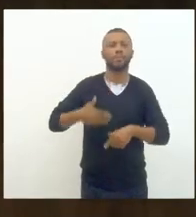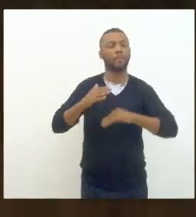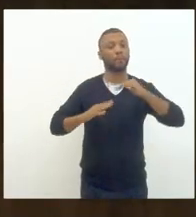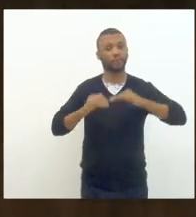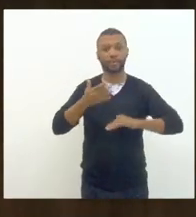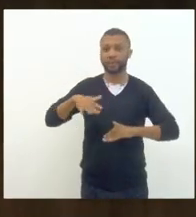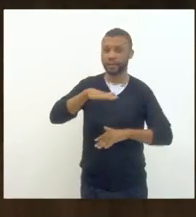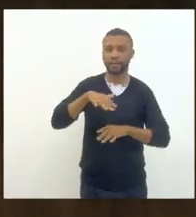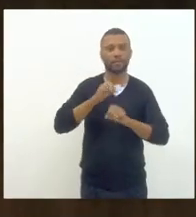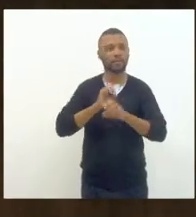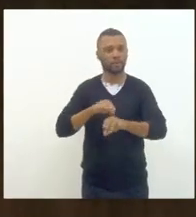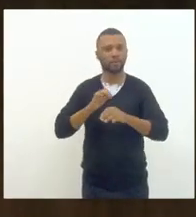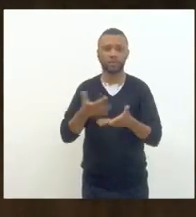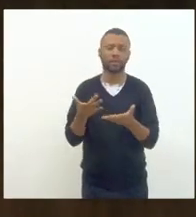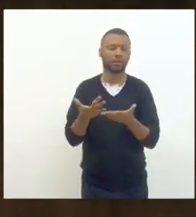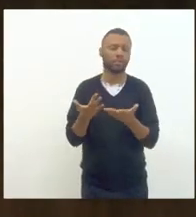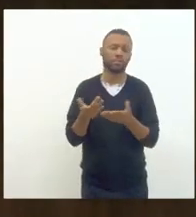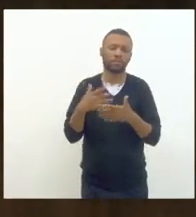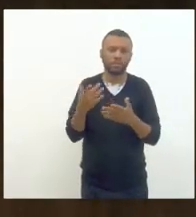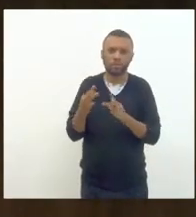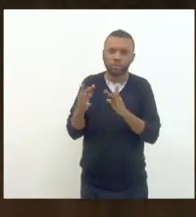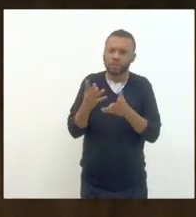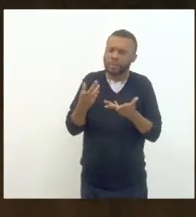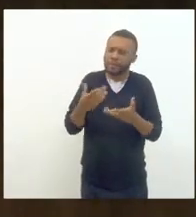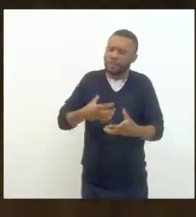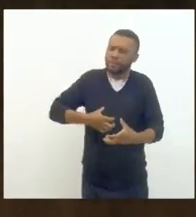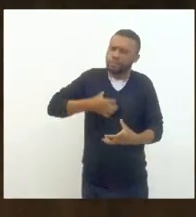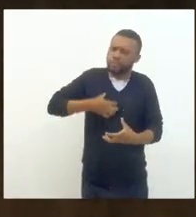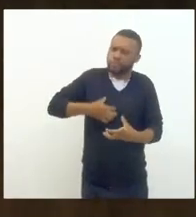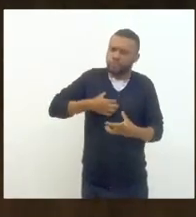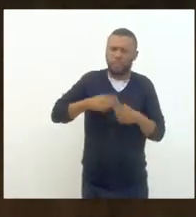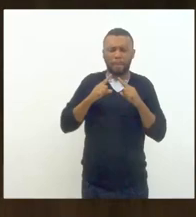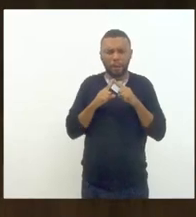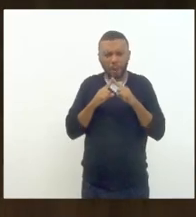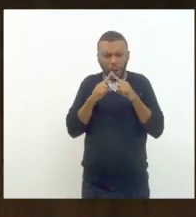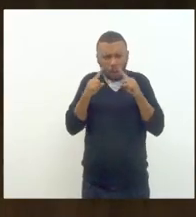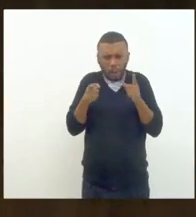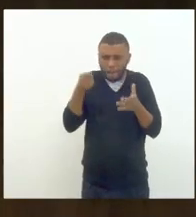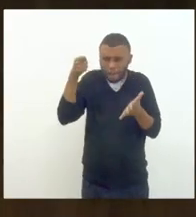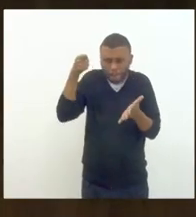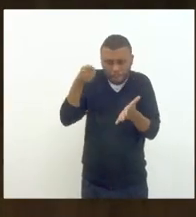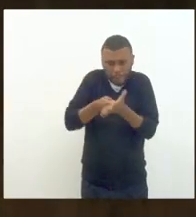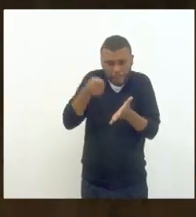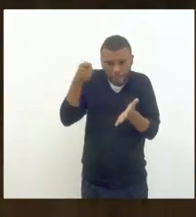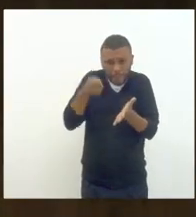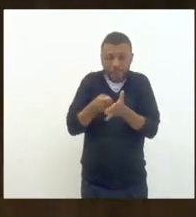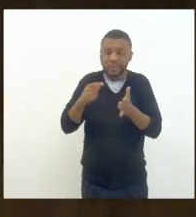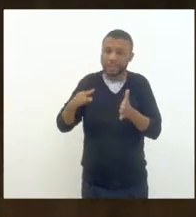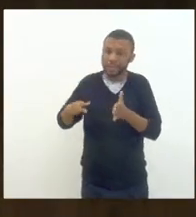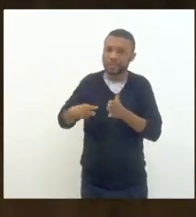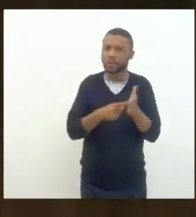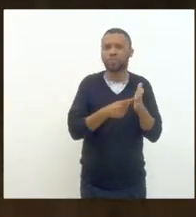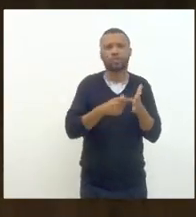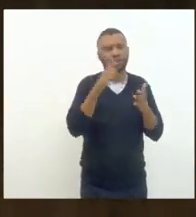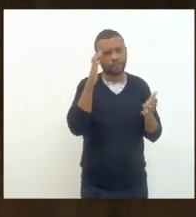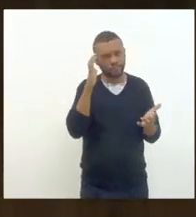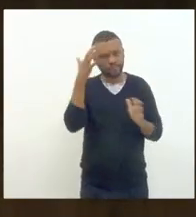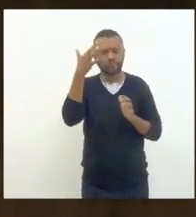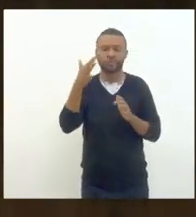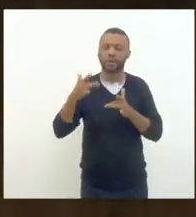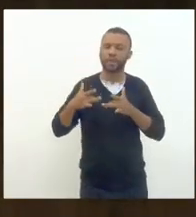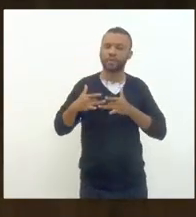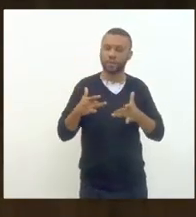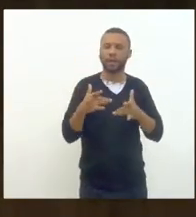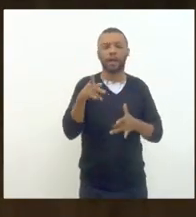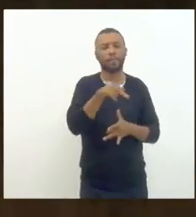educação, quaisquer que seja. Então, toda a nossa indignação, toda a nossa veemente denúncia a essa situação e solidariedade